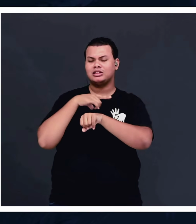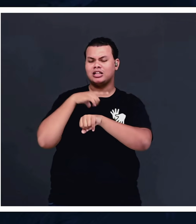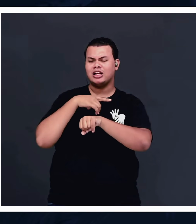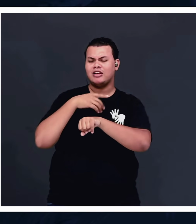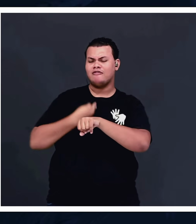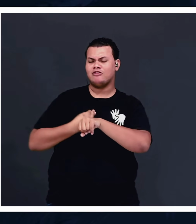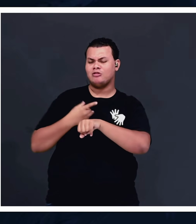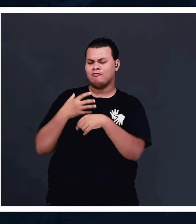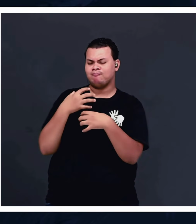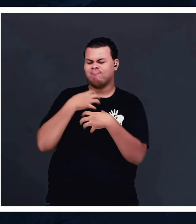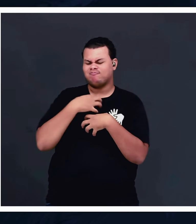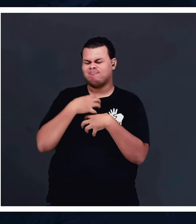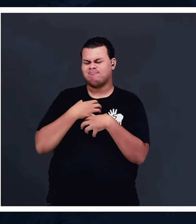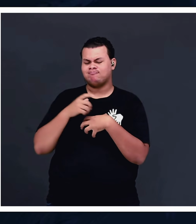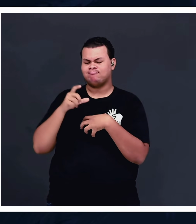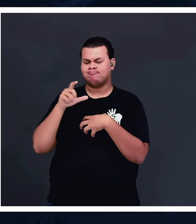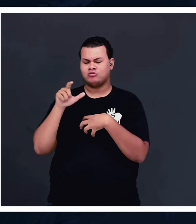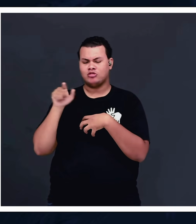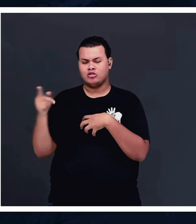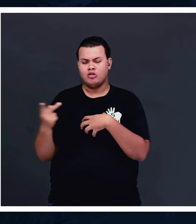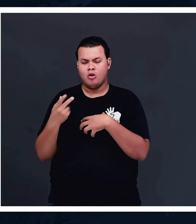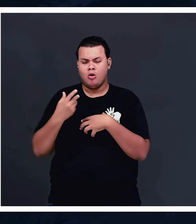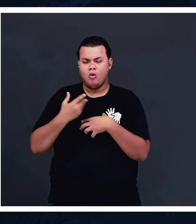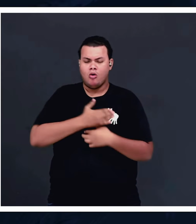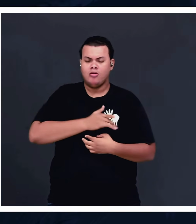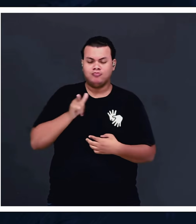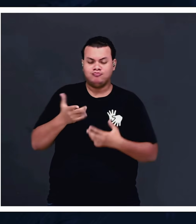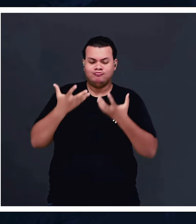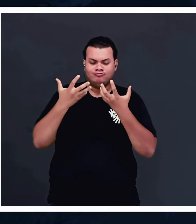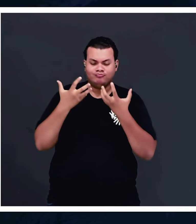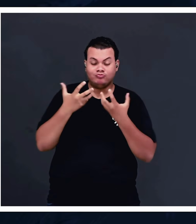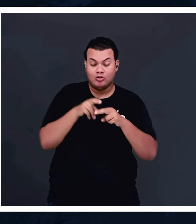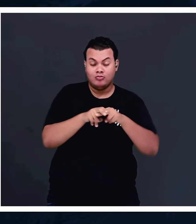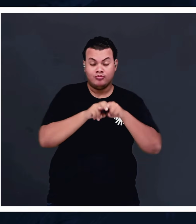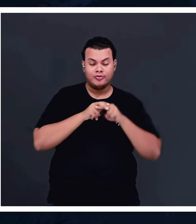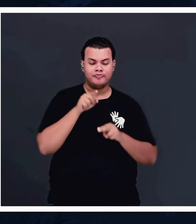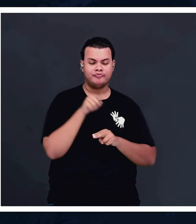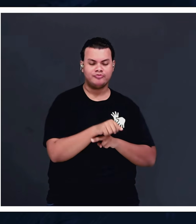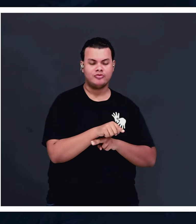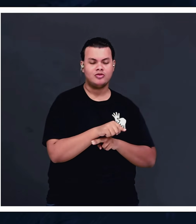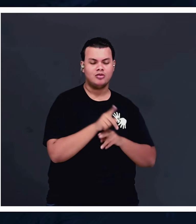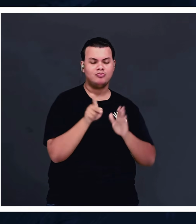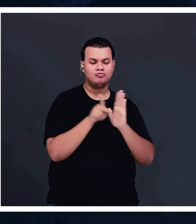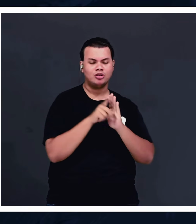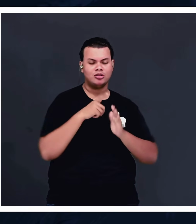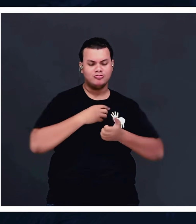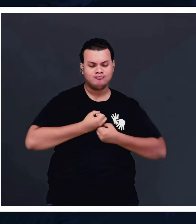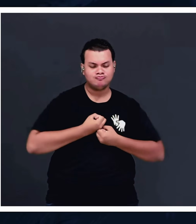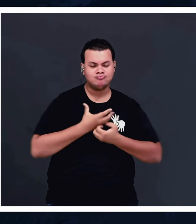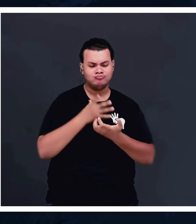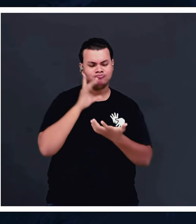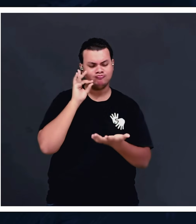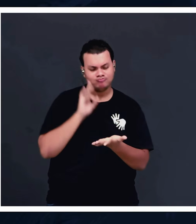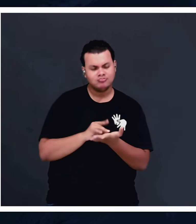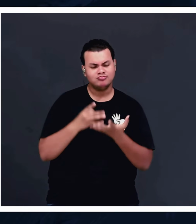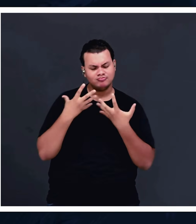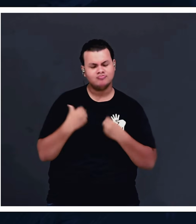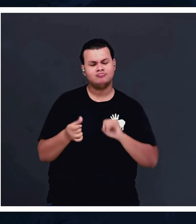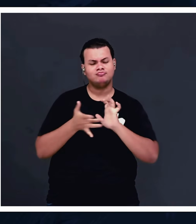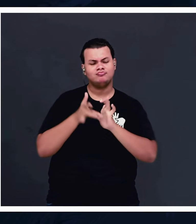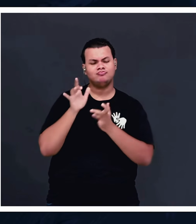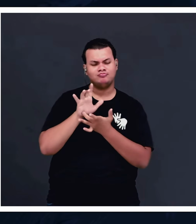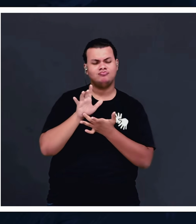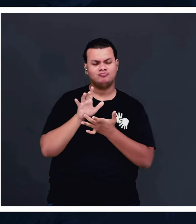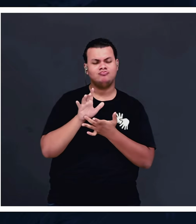nós, tocou o coração deles, e eles sim, através dessa confirmação, eles aceitaram Jesus como